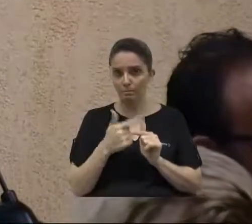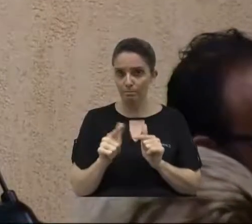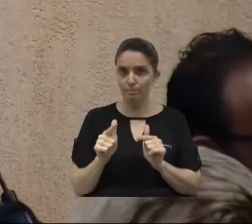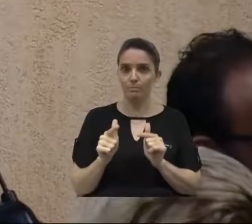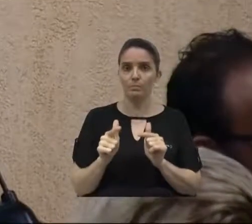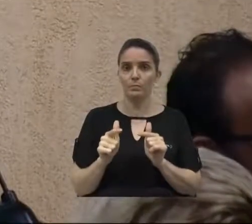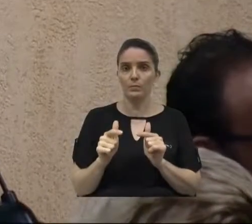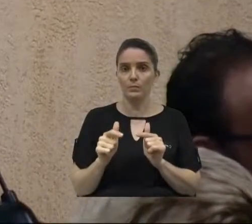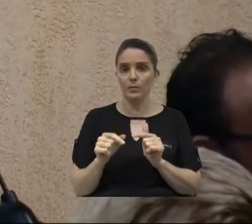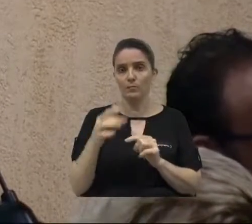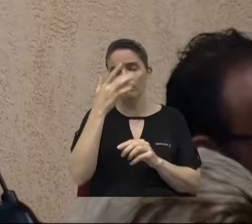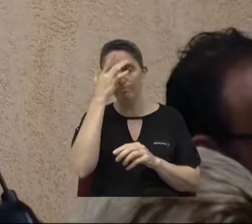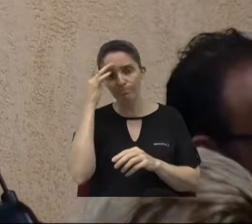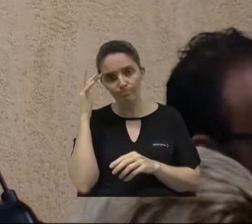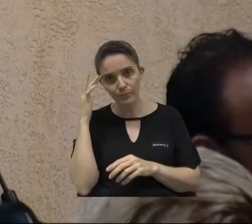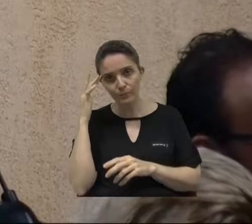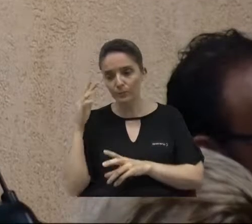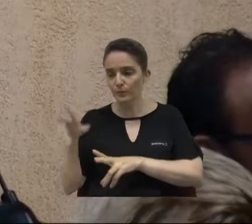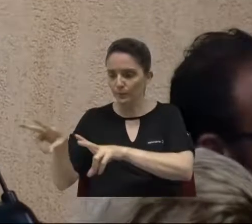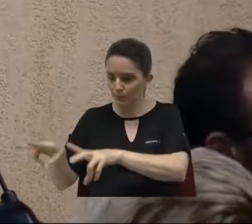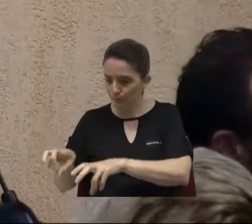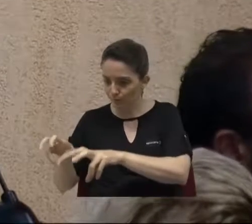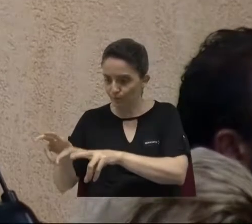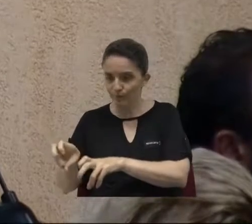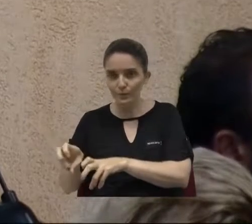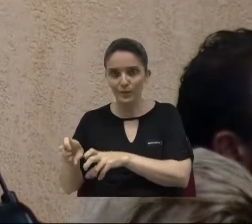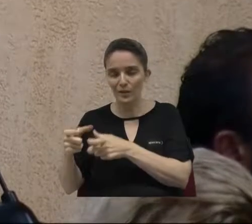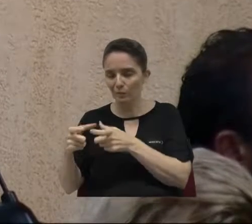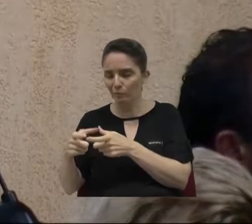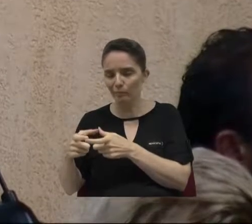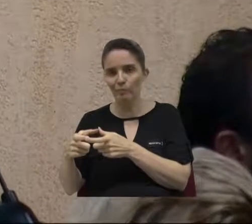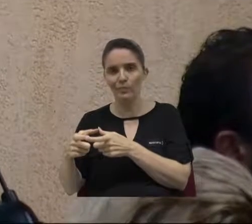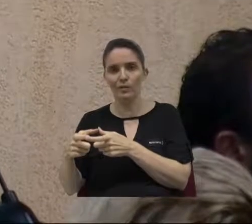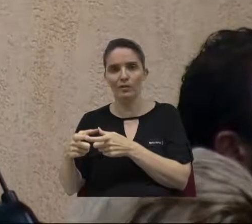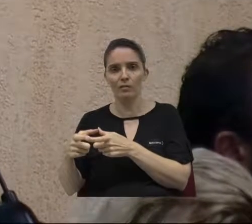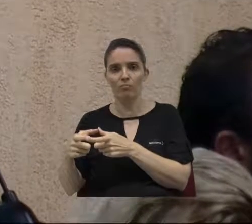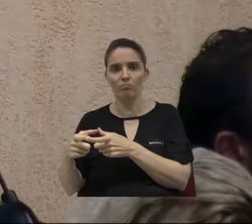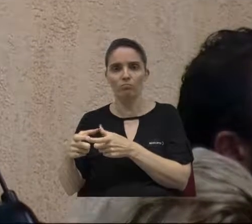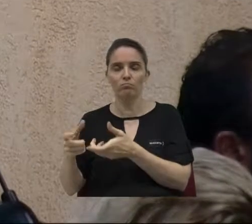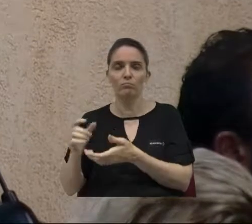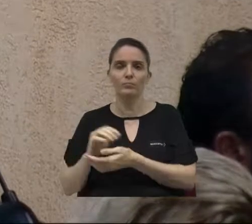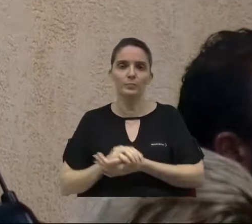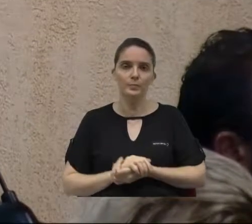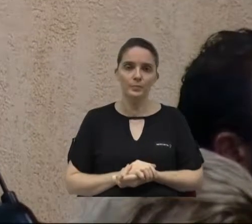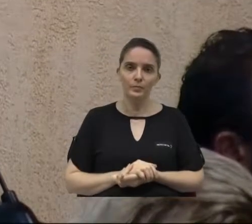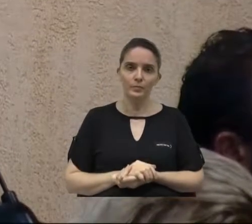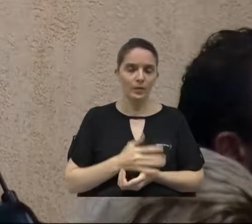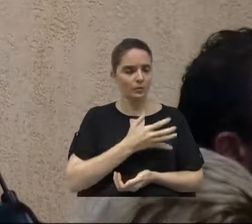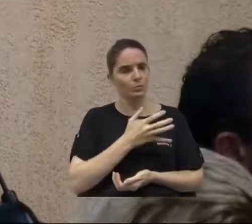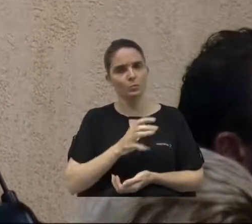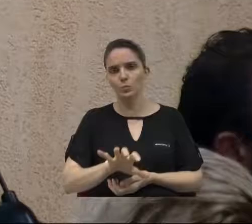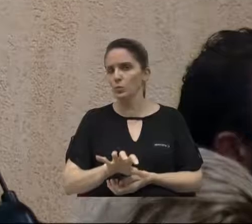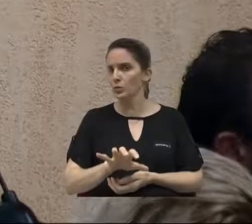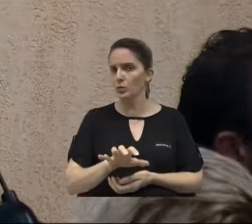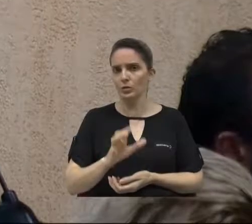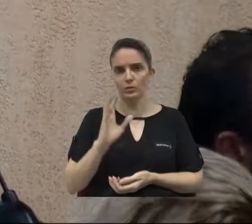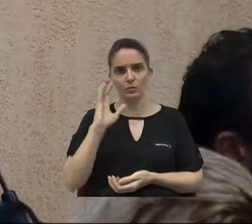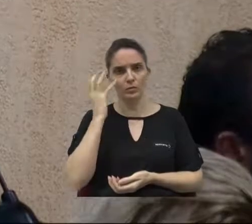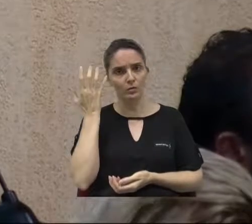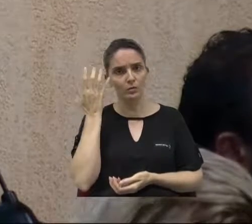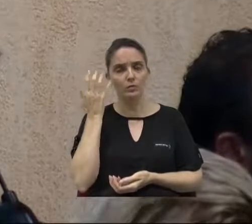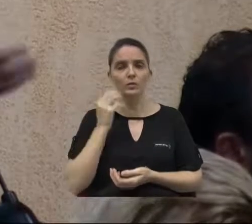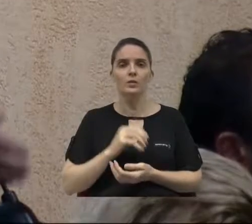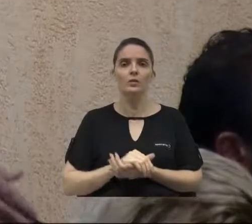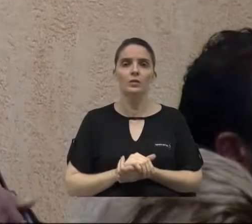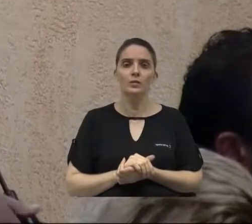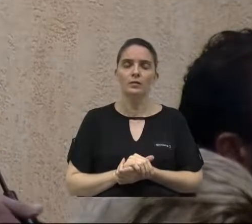alguns produtores rurais pequenos, que estão sendo punidos. Então, nós não queremos que isso aconteça